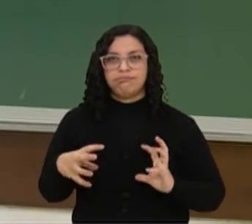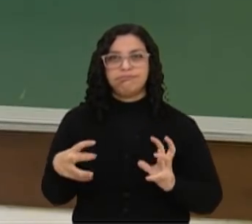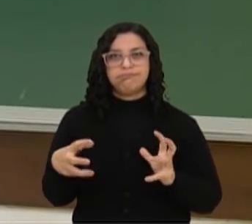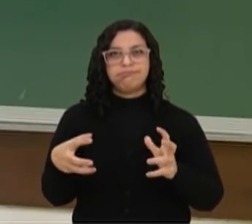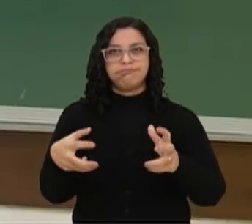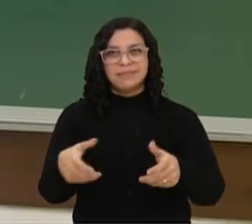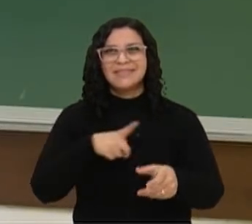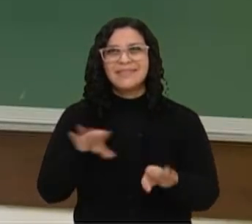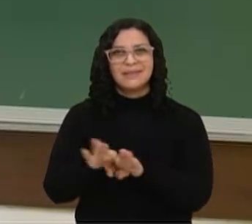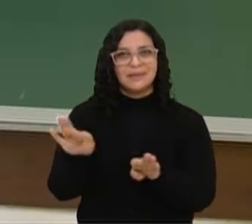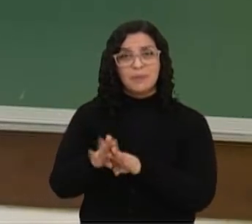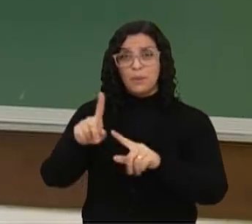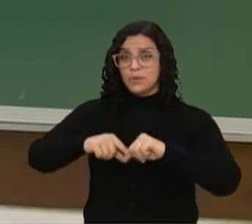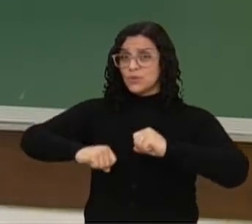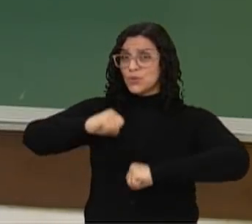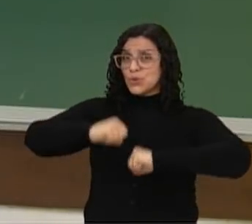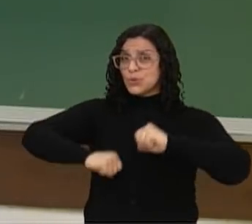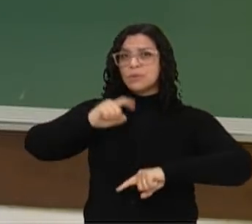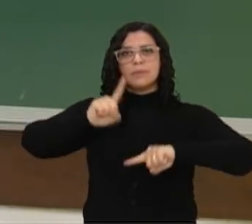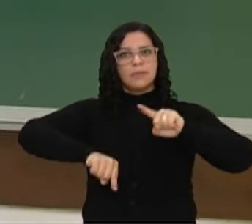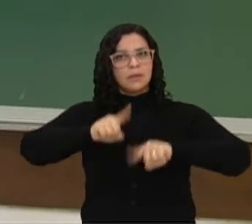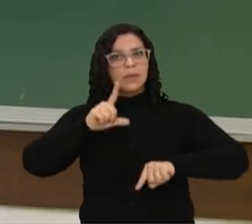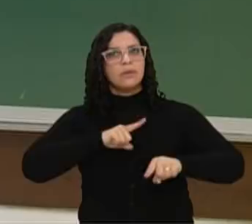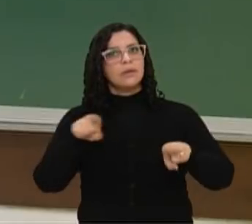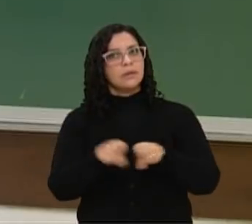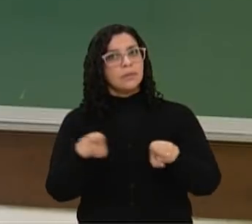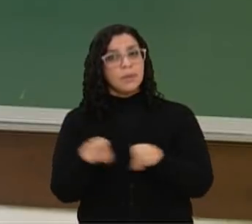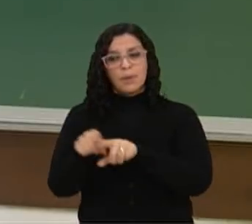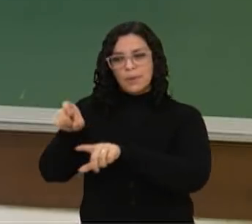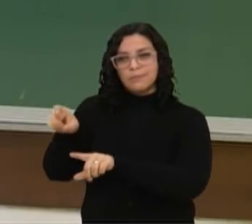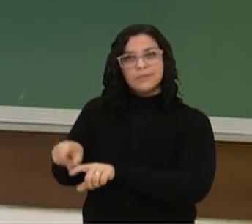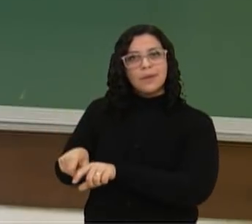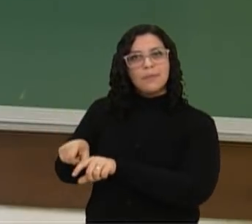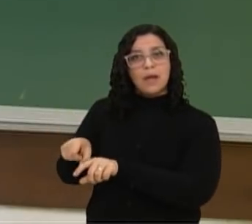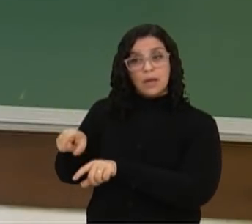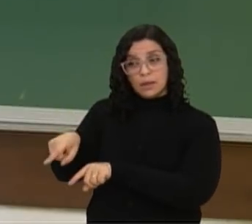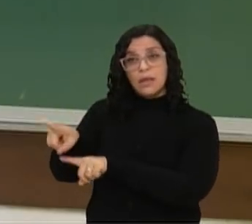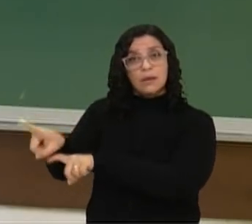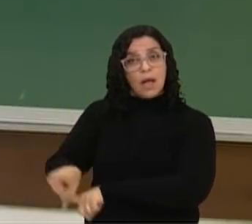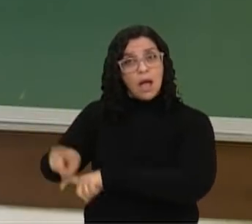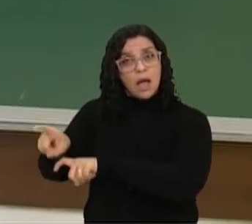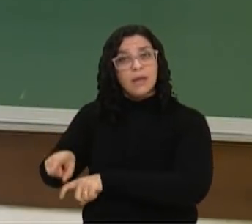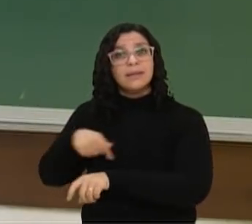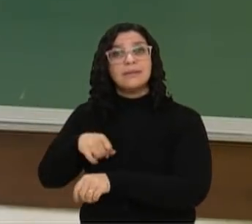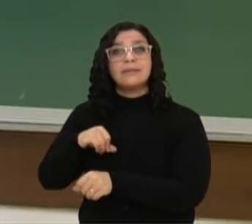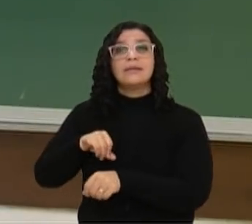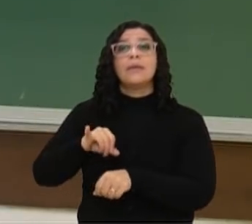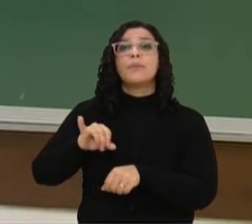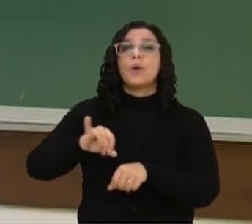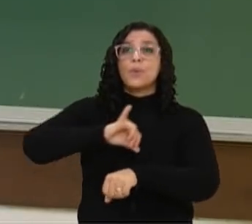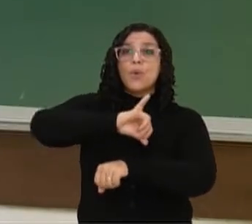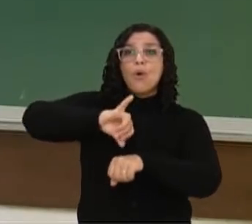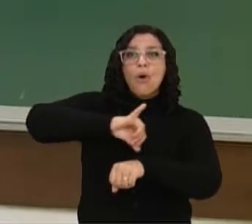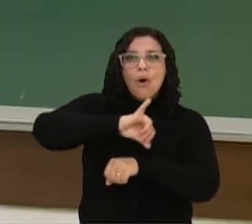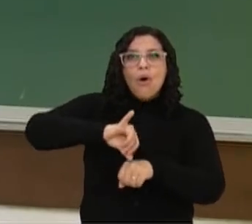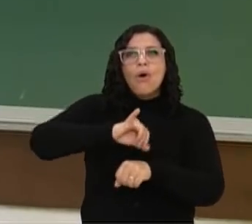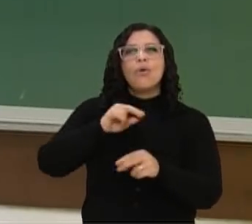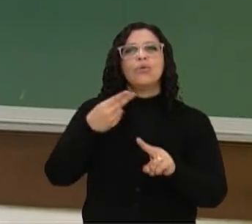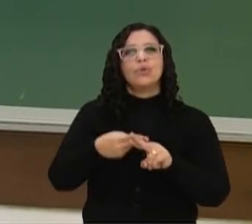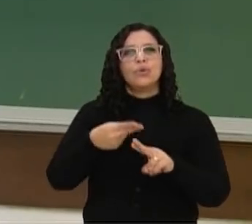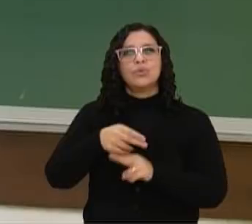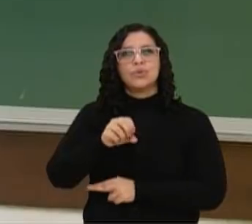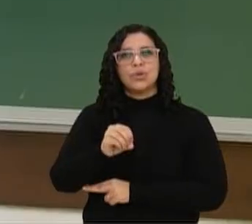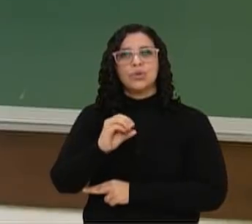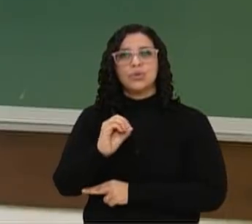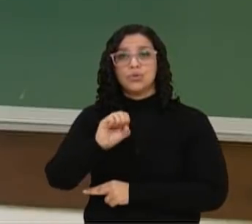certo? Industrializações de produtos que vêm do campo ali, então nós vamos ter os óleos que são feitos à base de soja e de